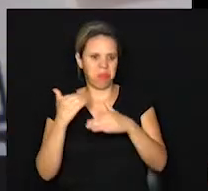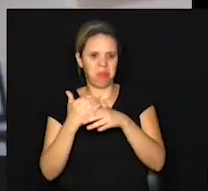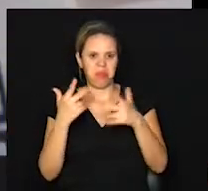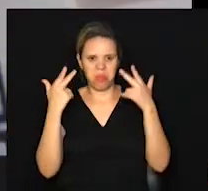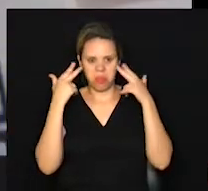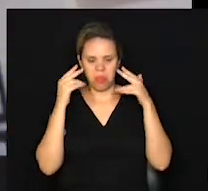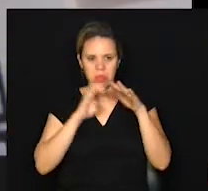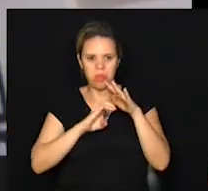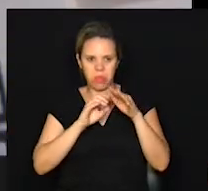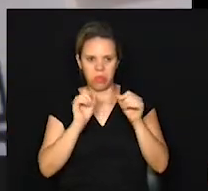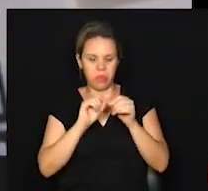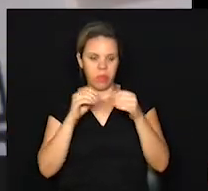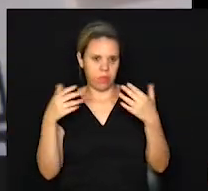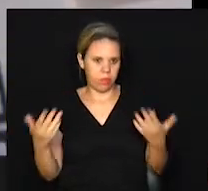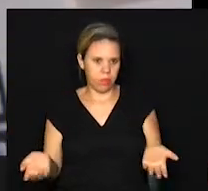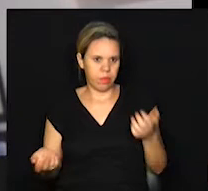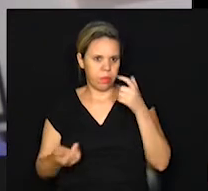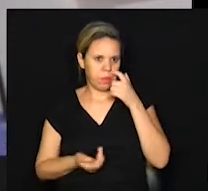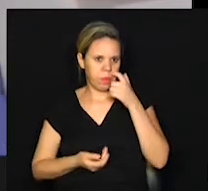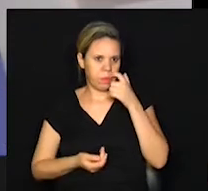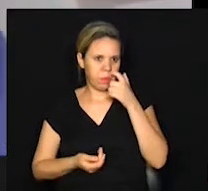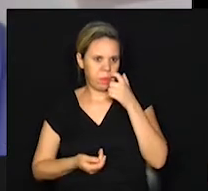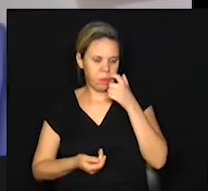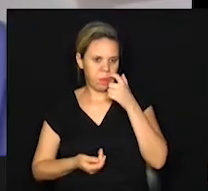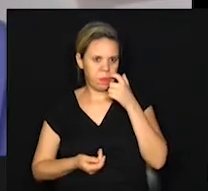empresas de boa-fé fazem, né?